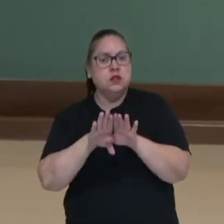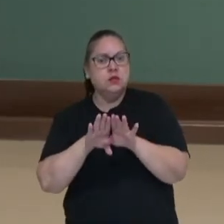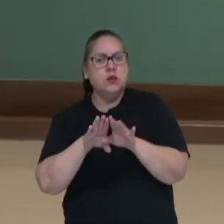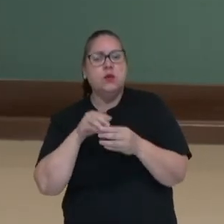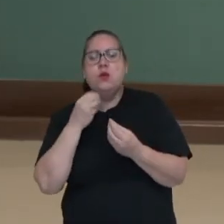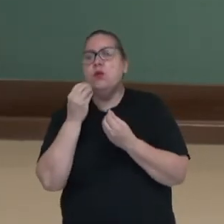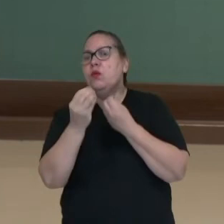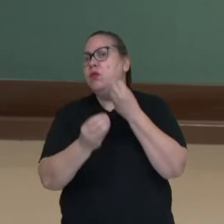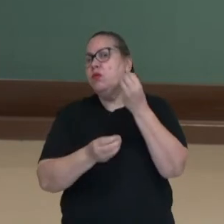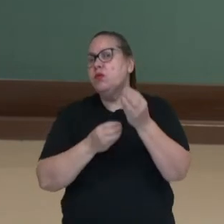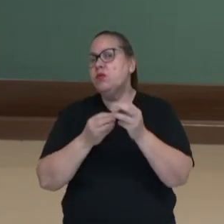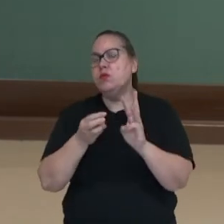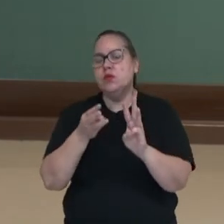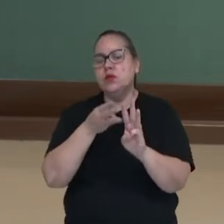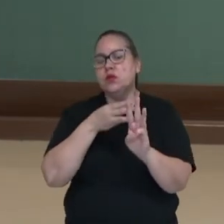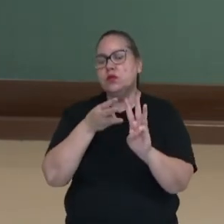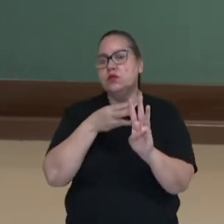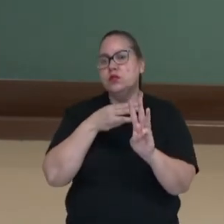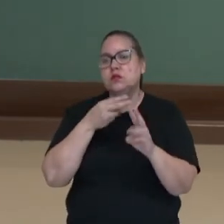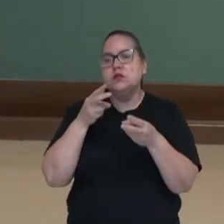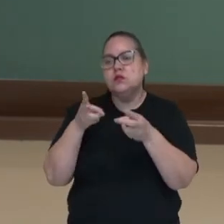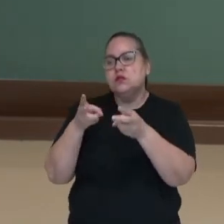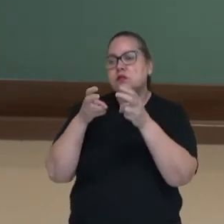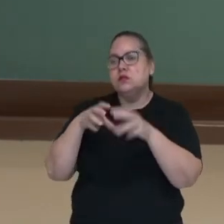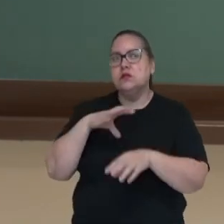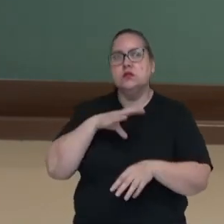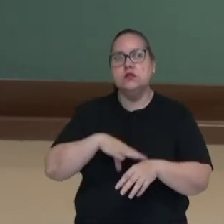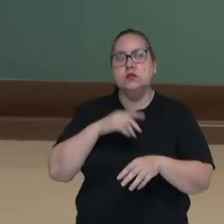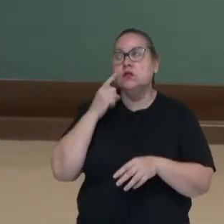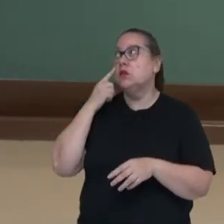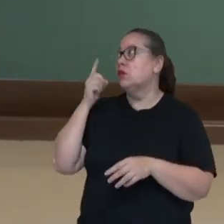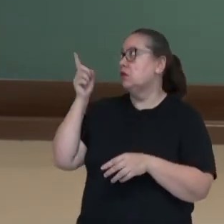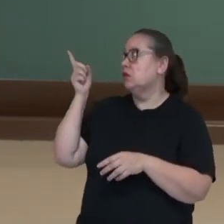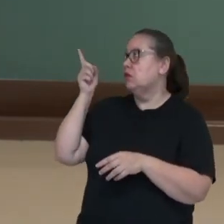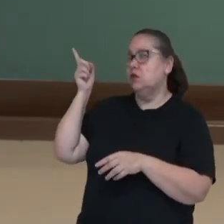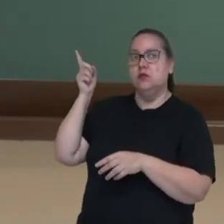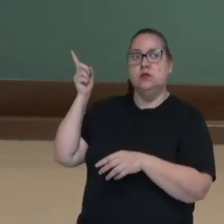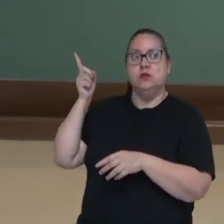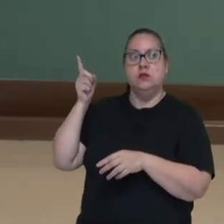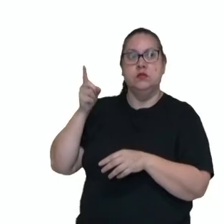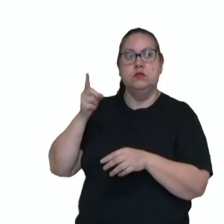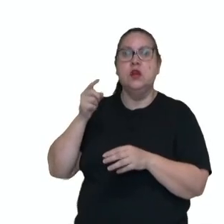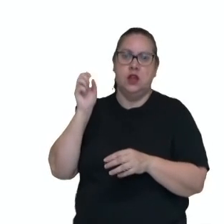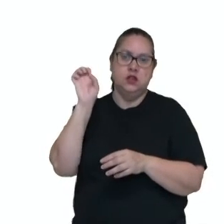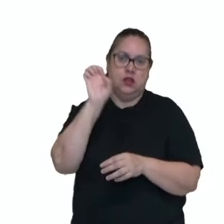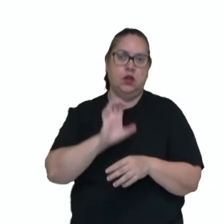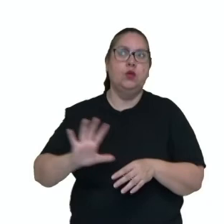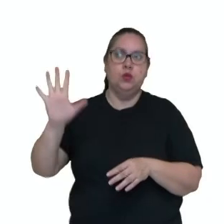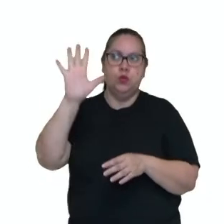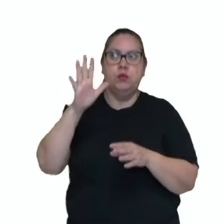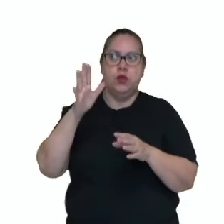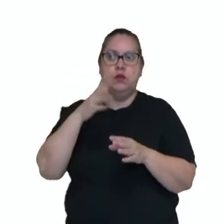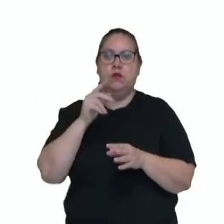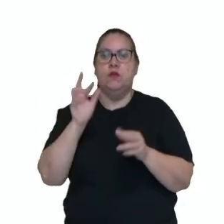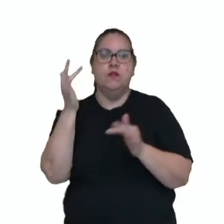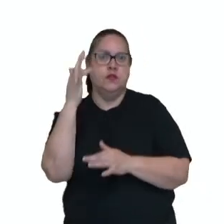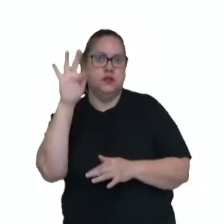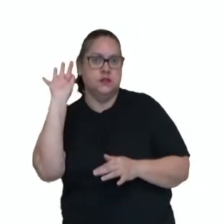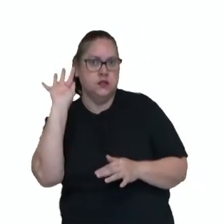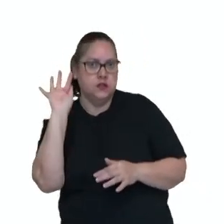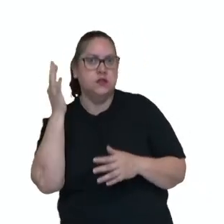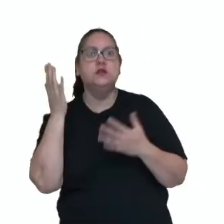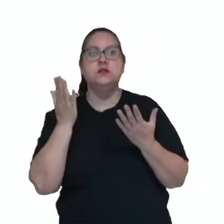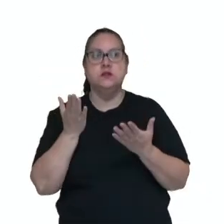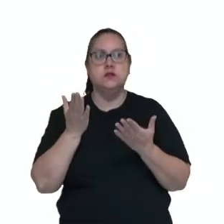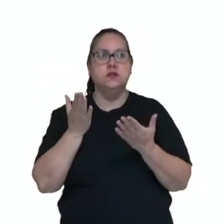será que eles observaram os portugueses? Observe essas gravuras, são de europeus, né, franceses,